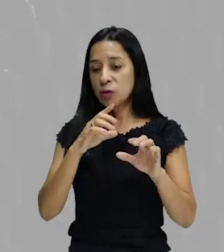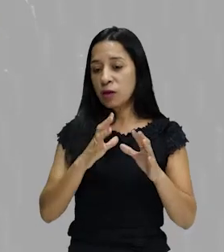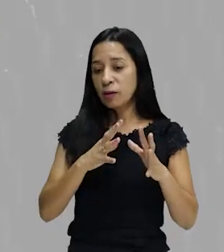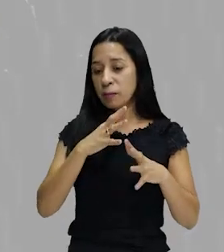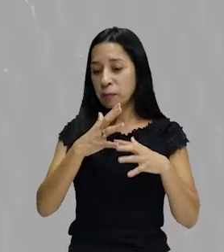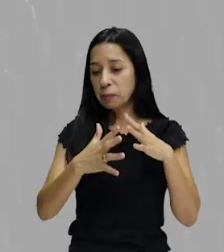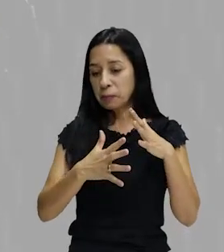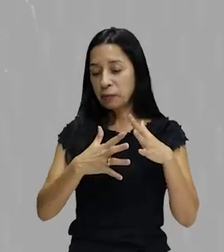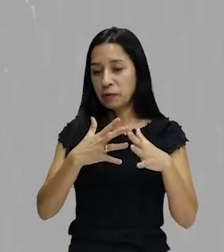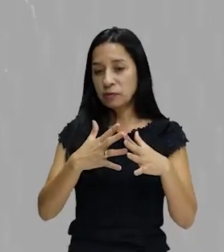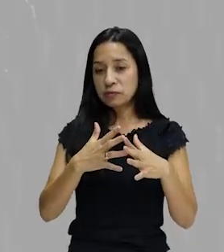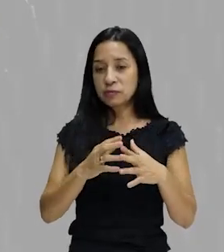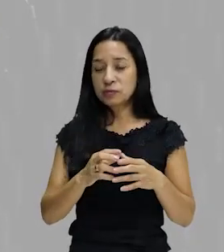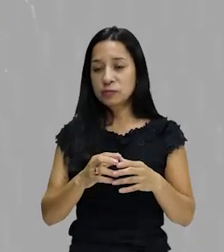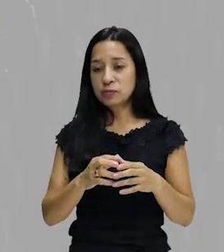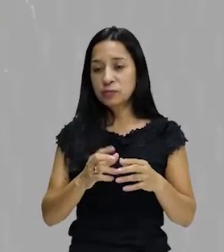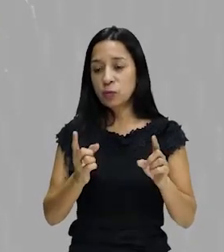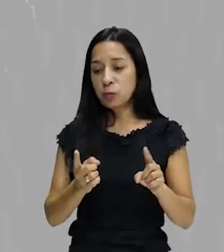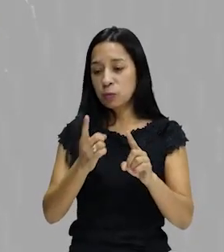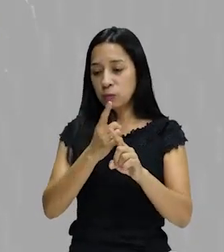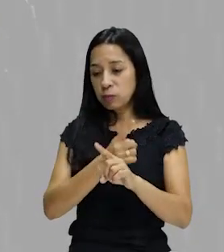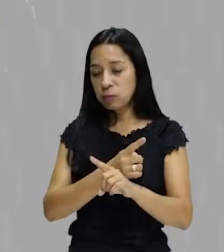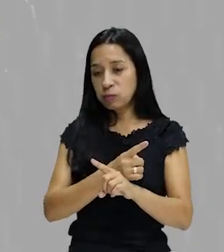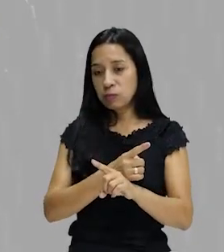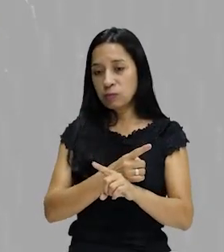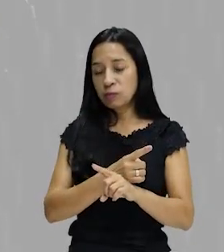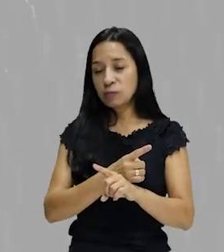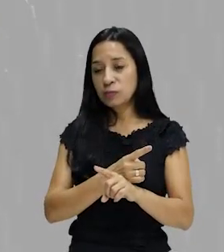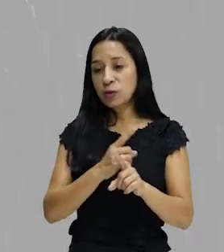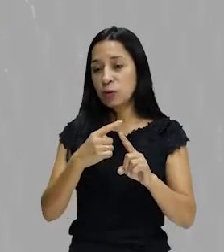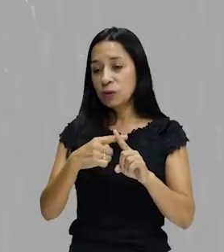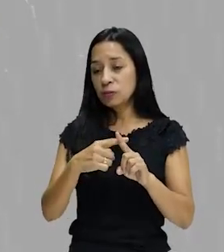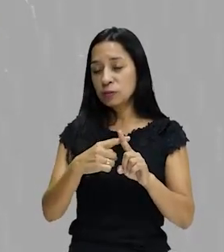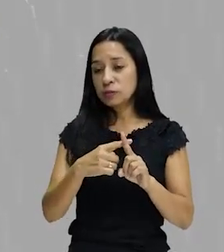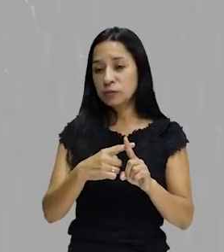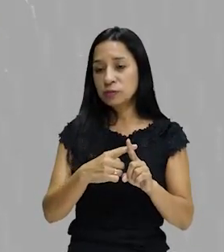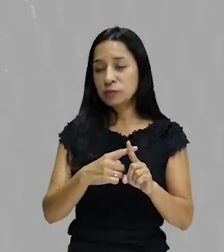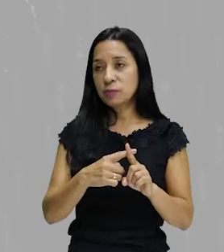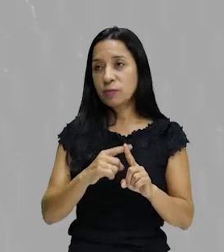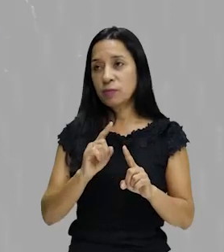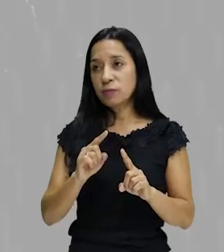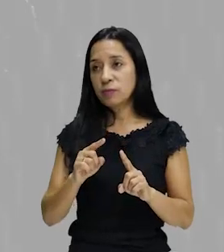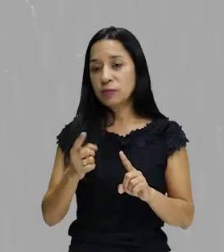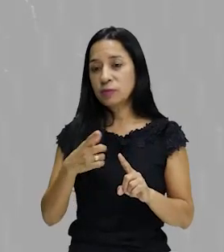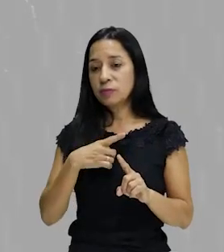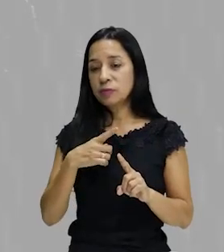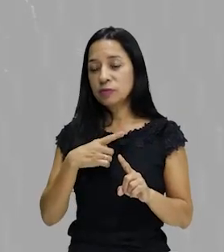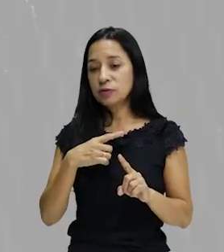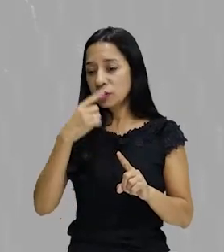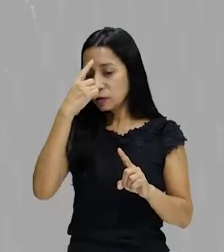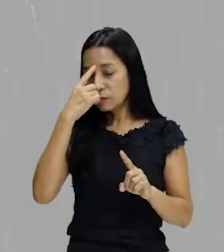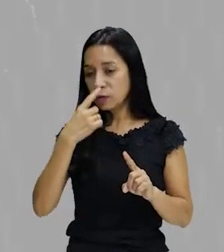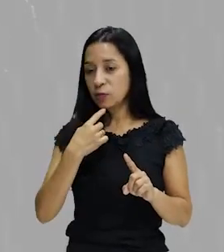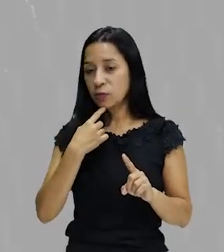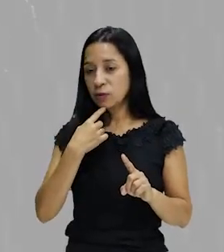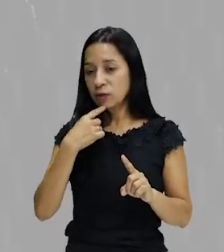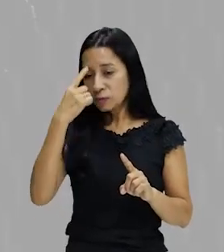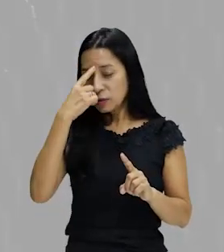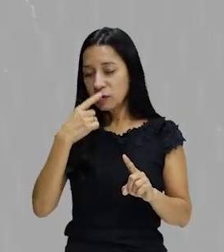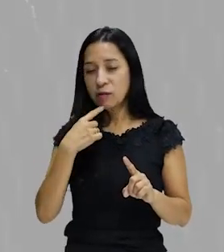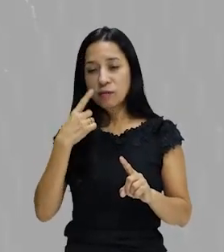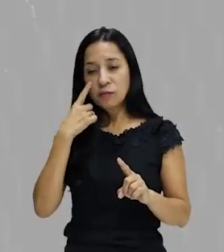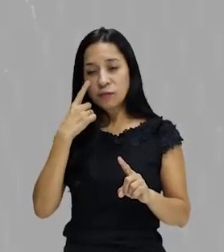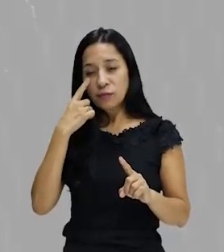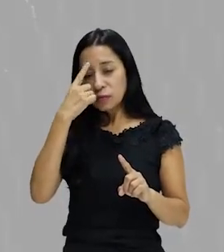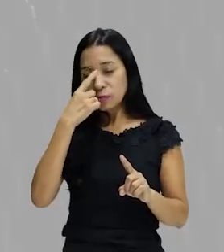elétrons para o outro lado, lá para o cátodo, para o lado positivo. E de lá nós temos, né, vocês viram na figura muito bem, que nós temos a entrada